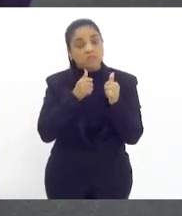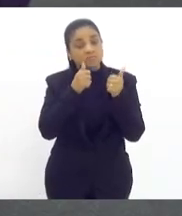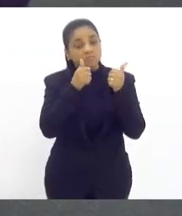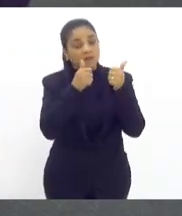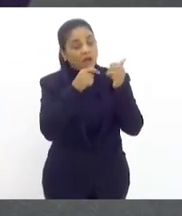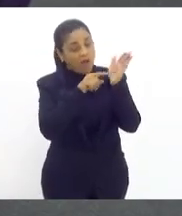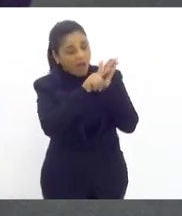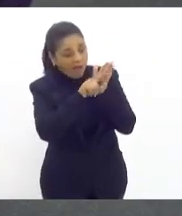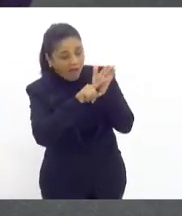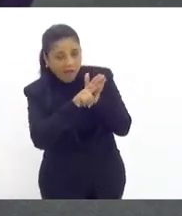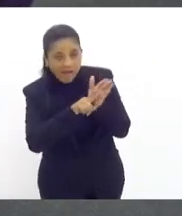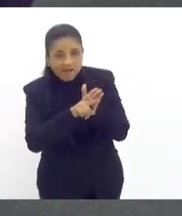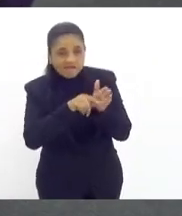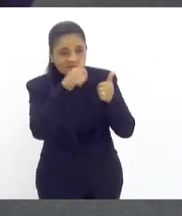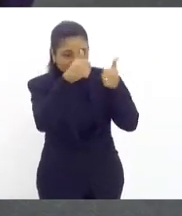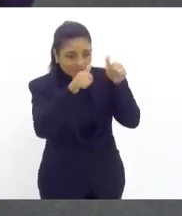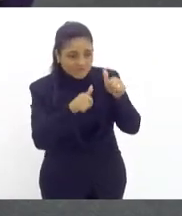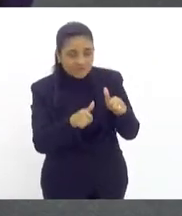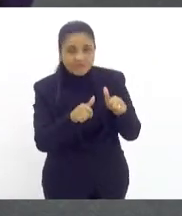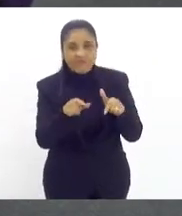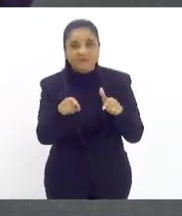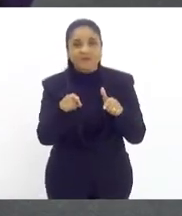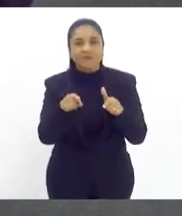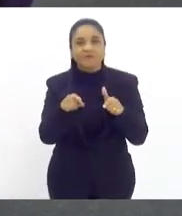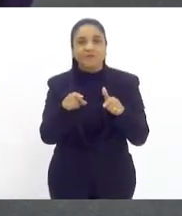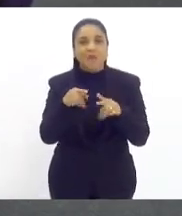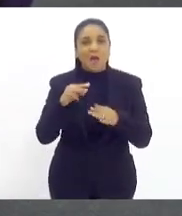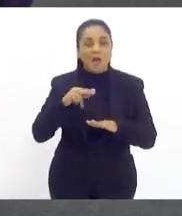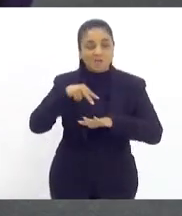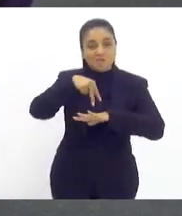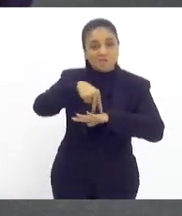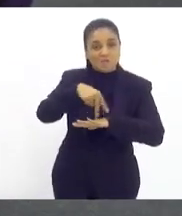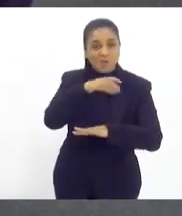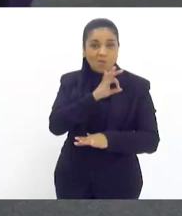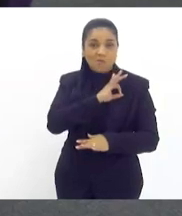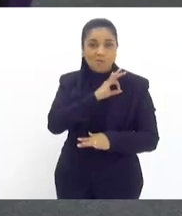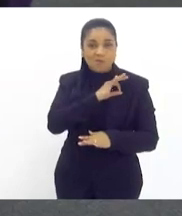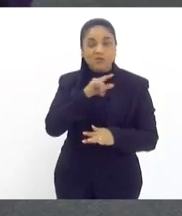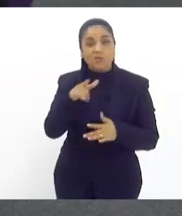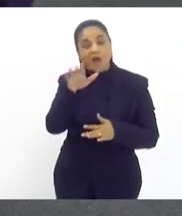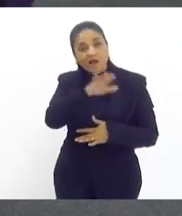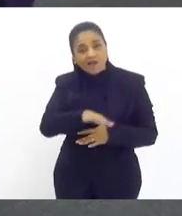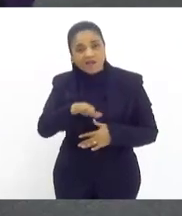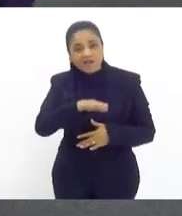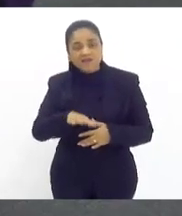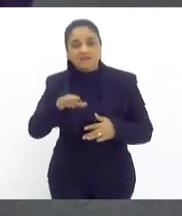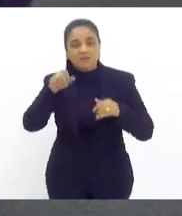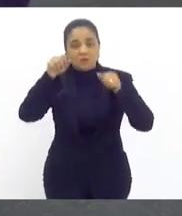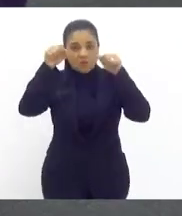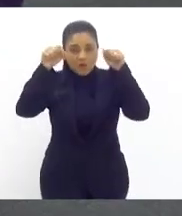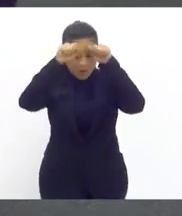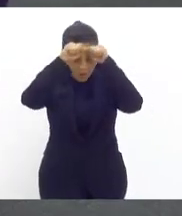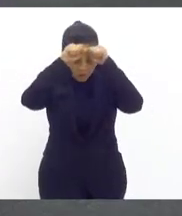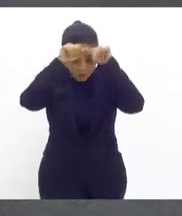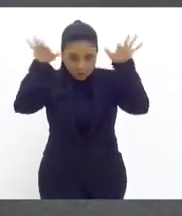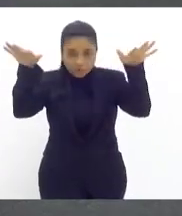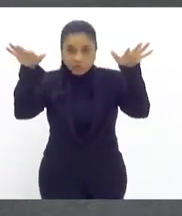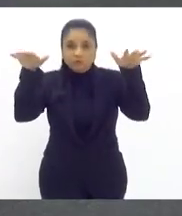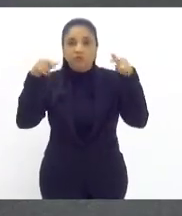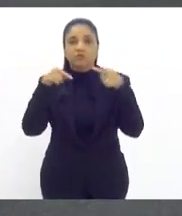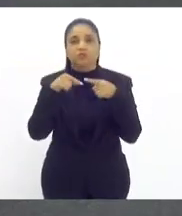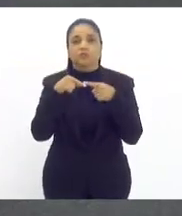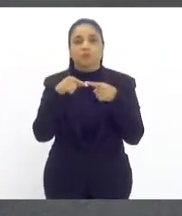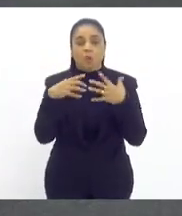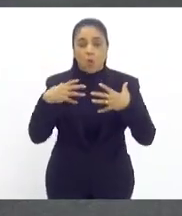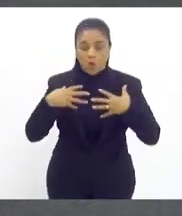permanentemente pelas autoridades policiais você que é pai de uma criança com autismo você que é pai de uma criança que está enfrentando a depressão